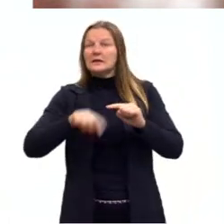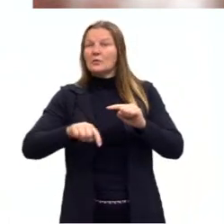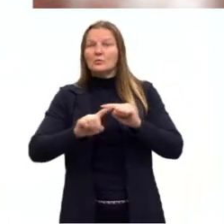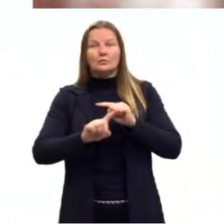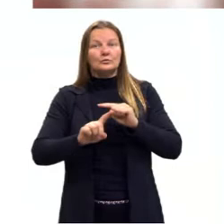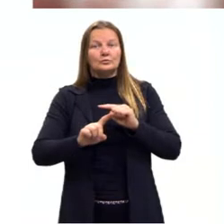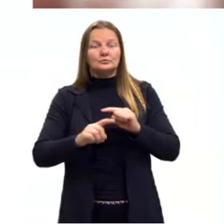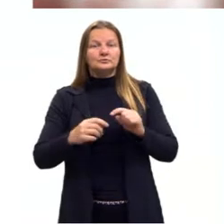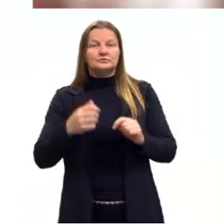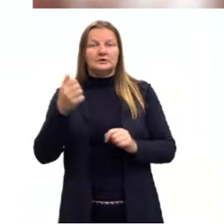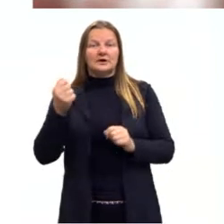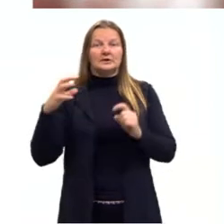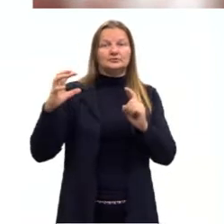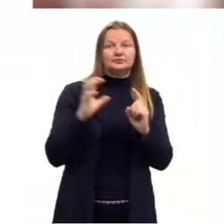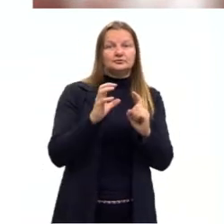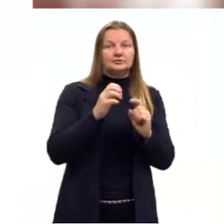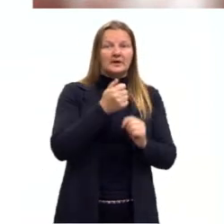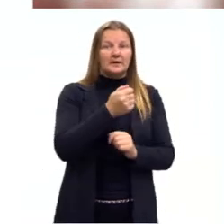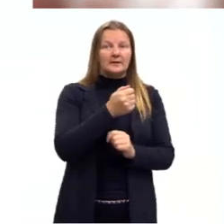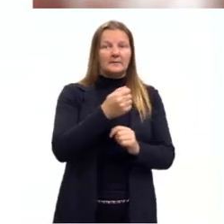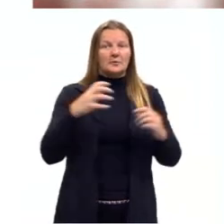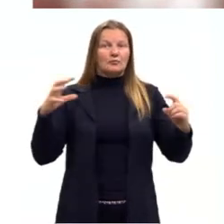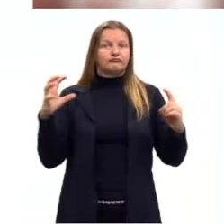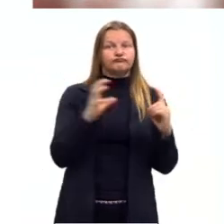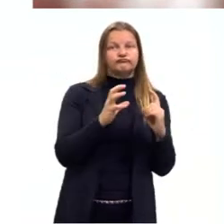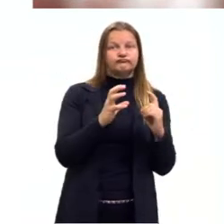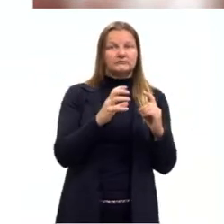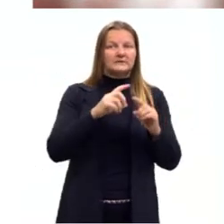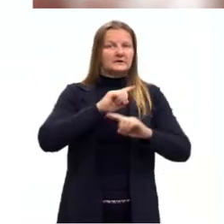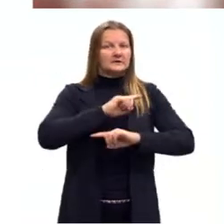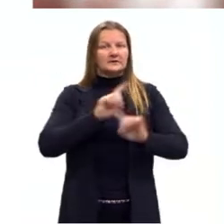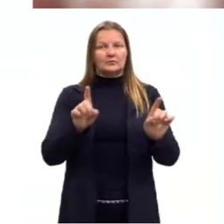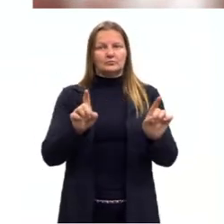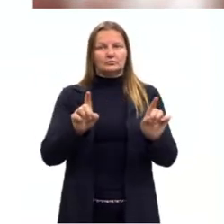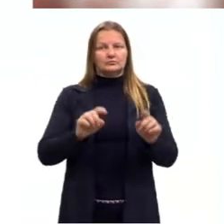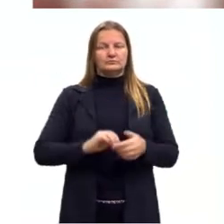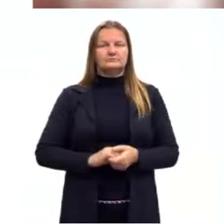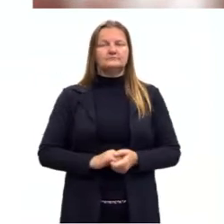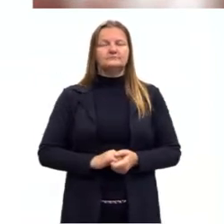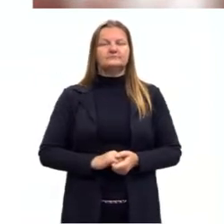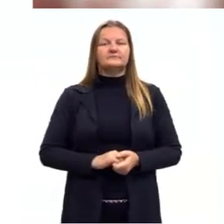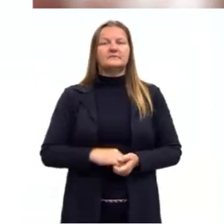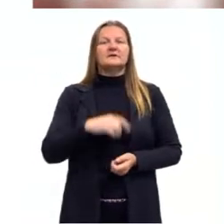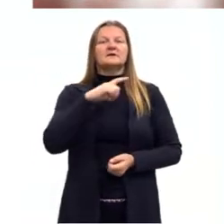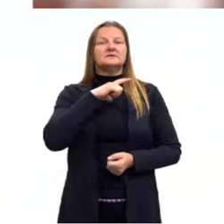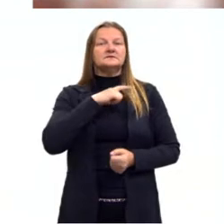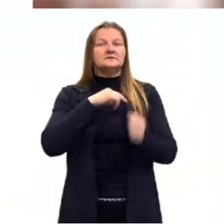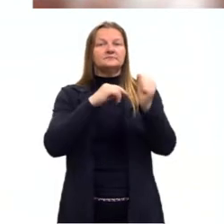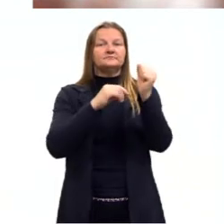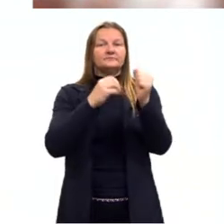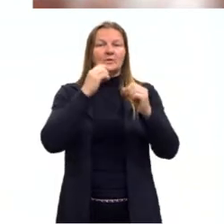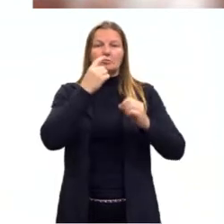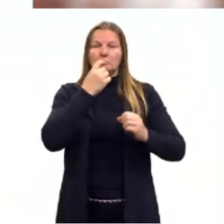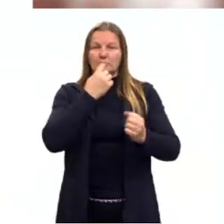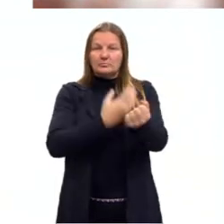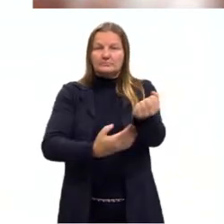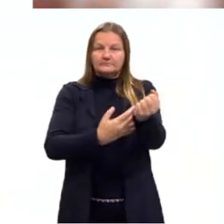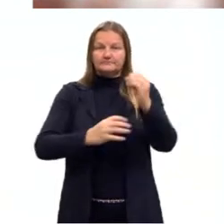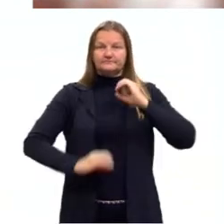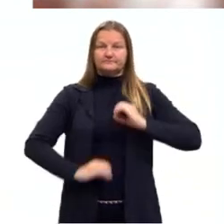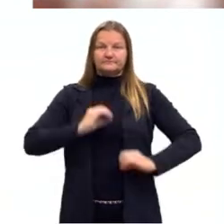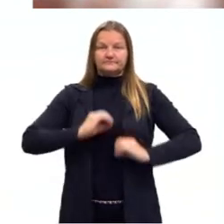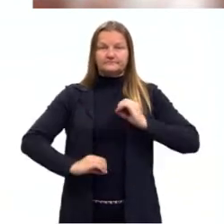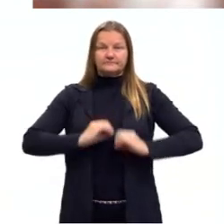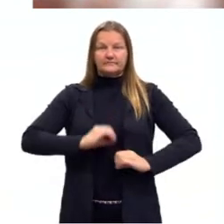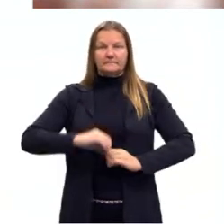aglutinina anti a certo quando então a hemácia tem o aglutinogênio